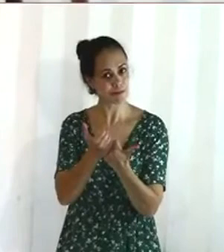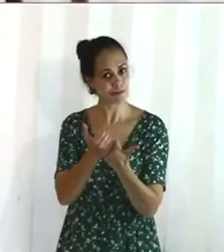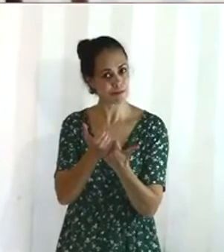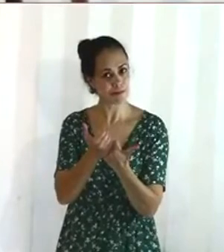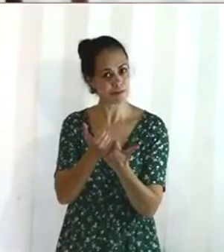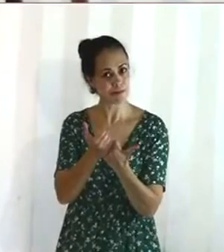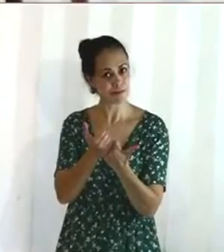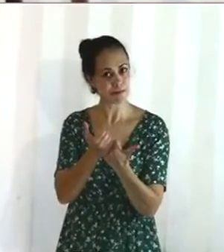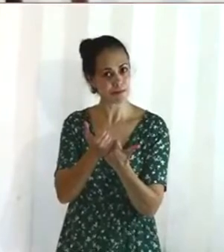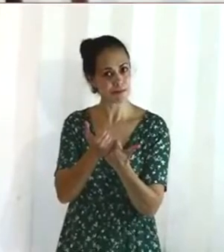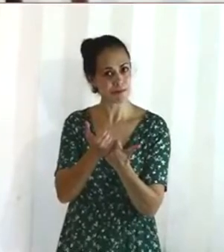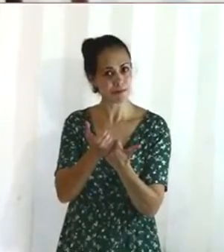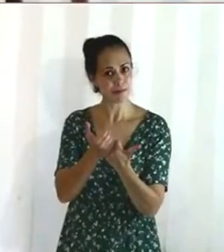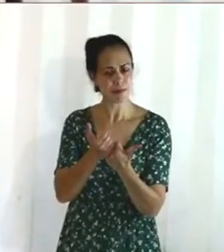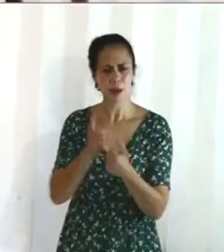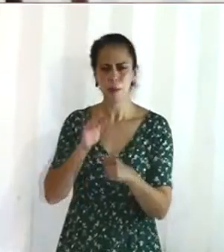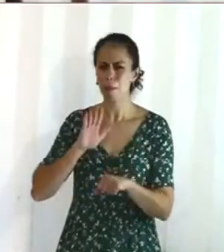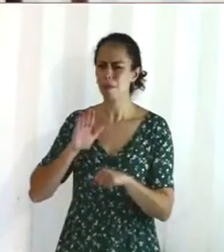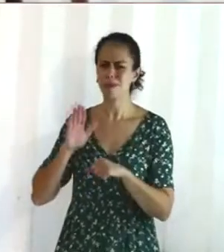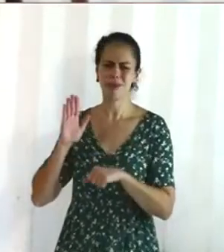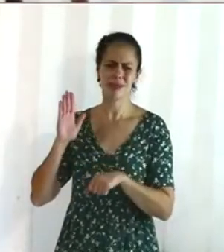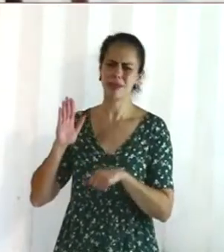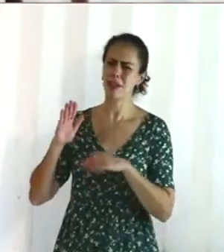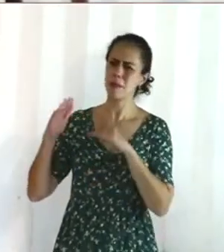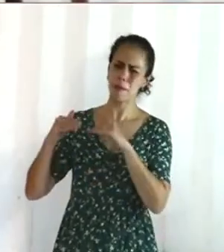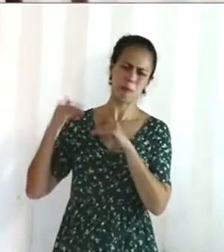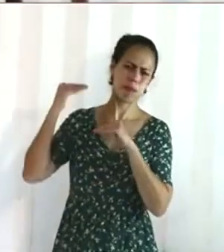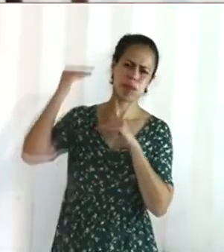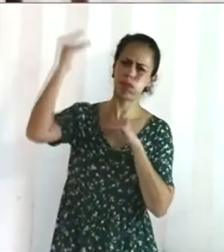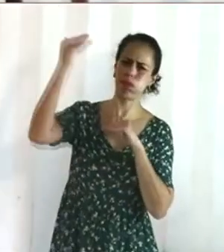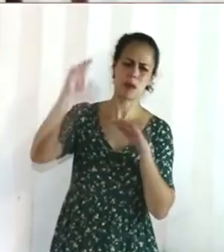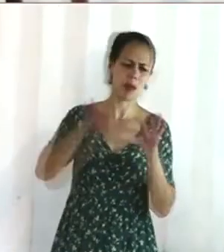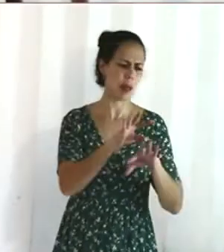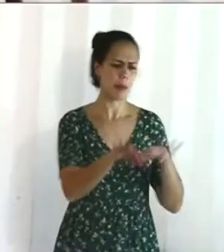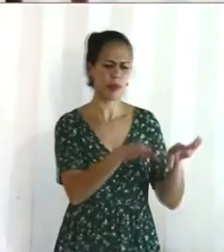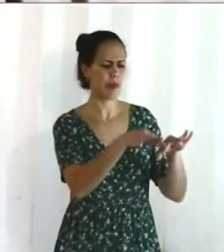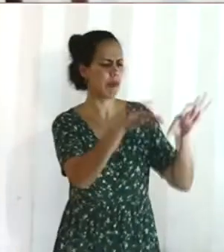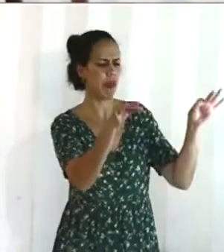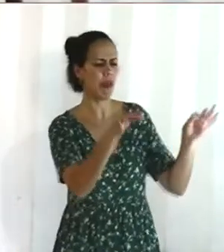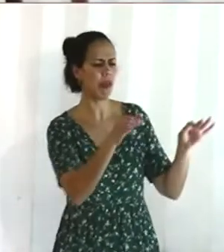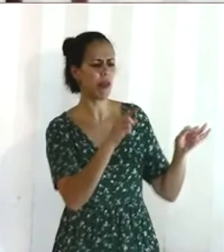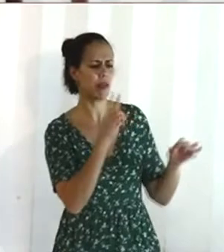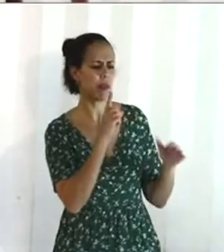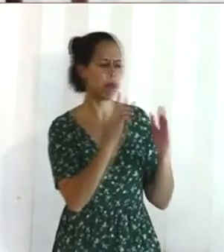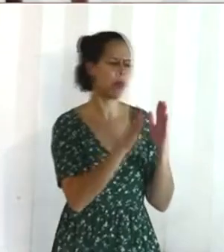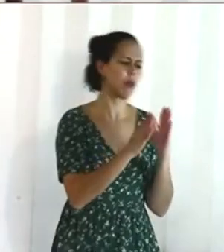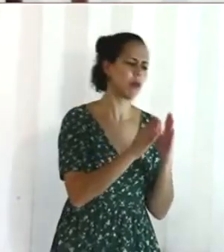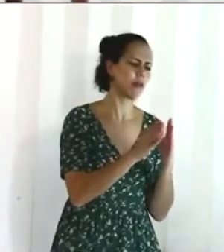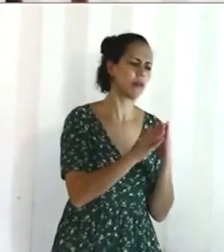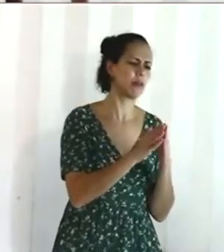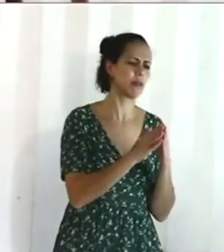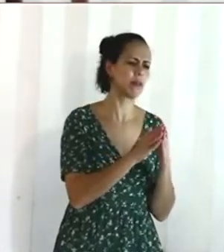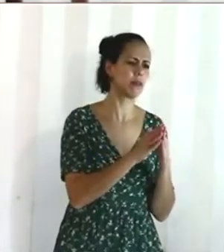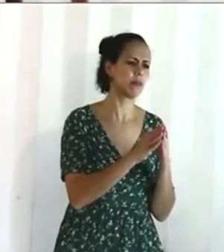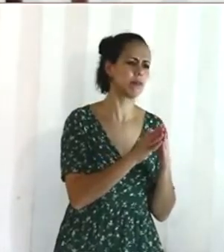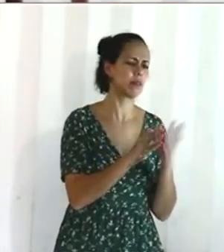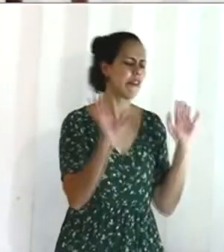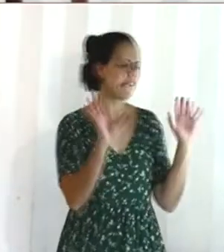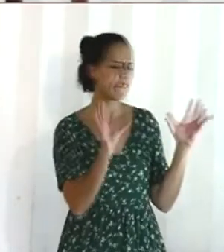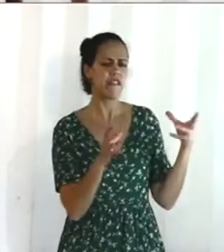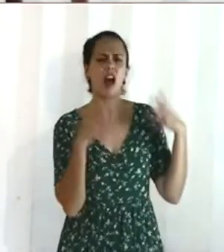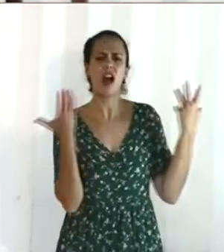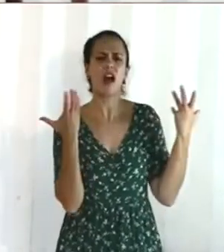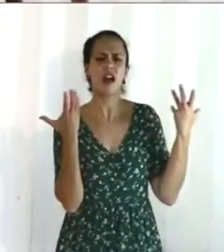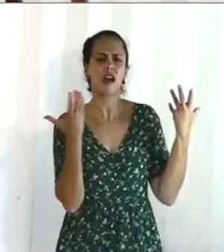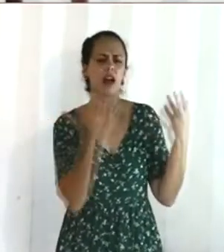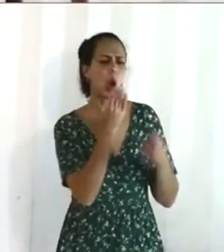Tudo isso mostra que o que estava acontecendo aqui no primeiro século com a igreja não é diferente do nosso